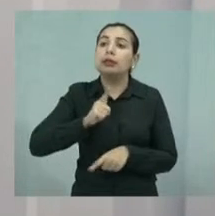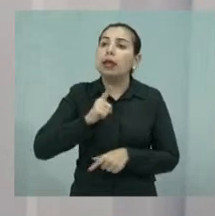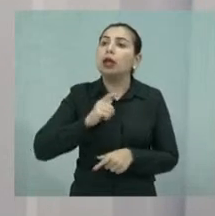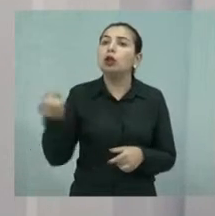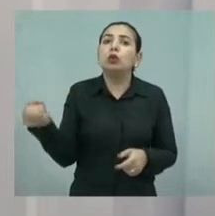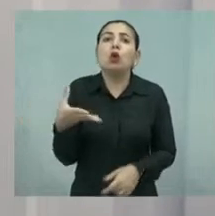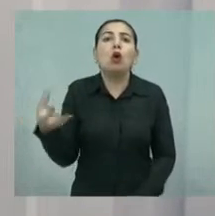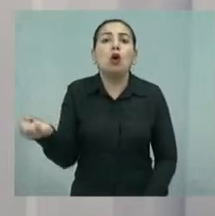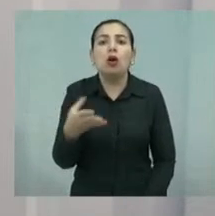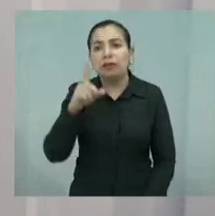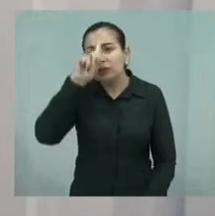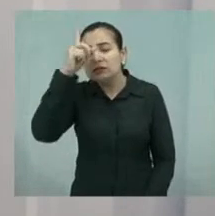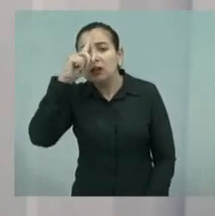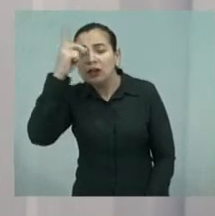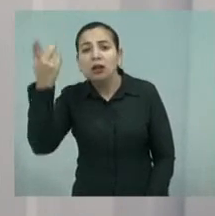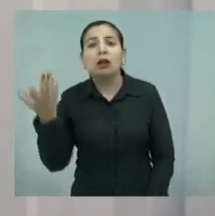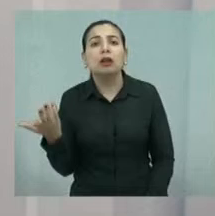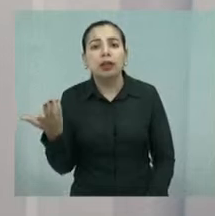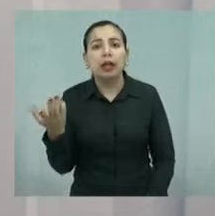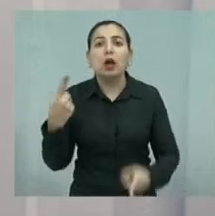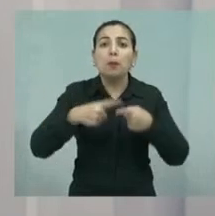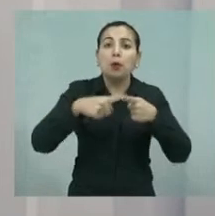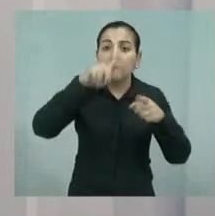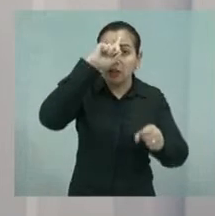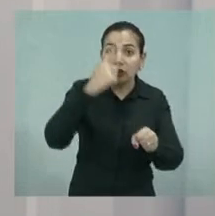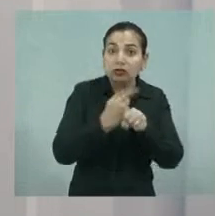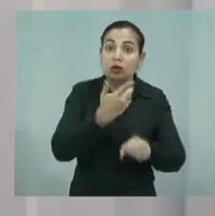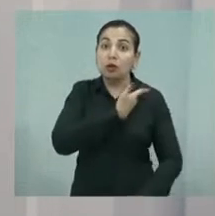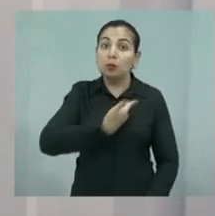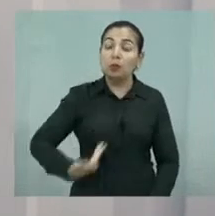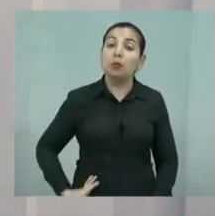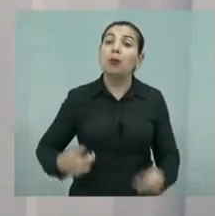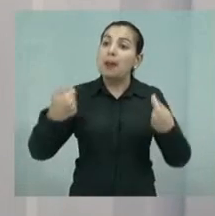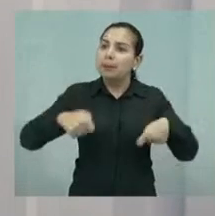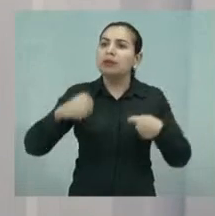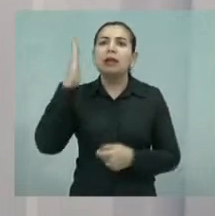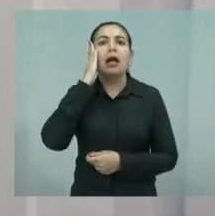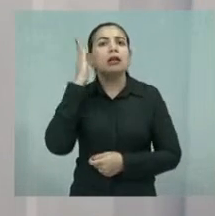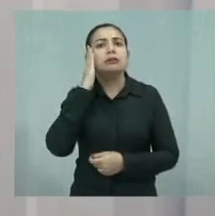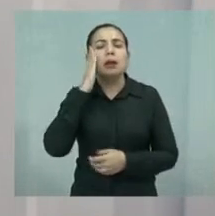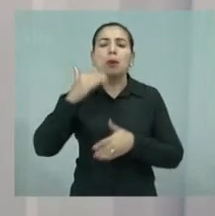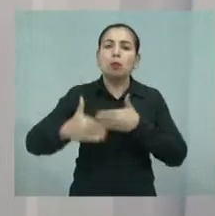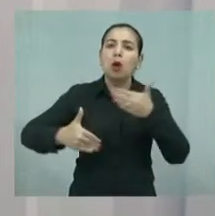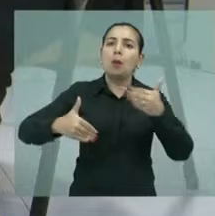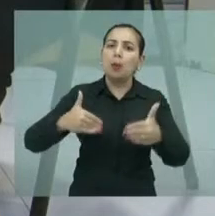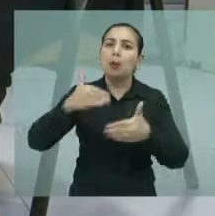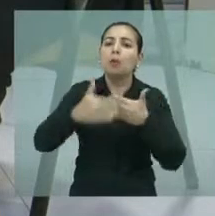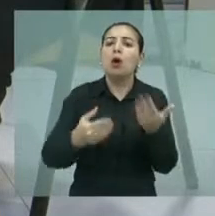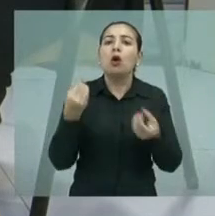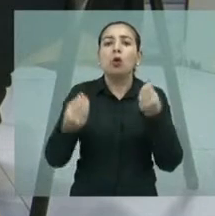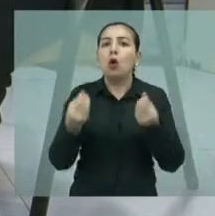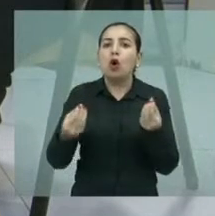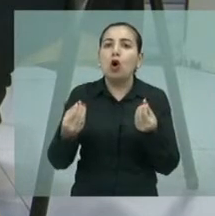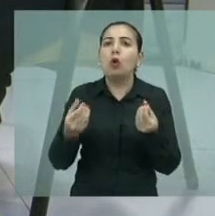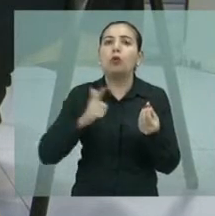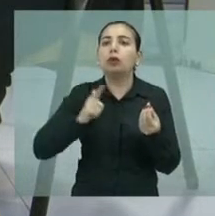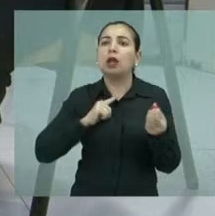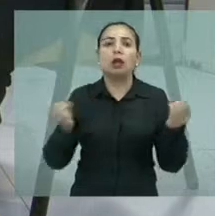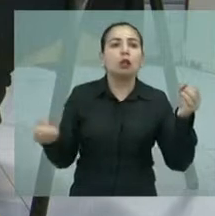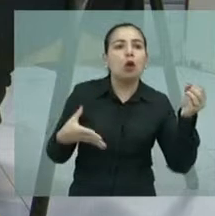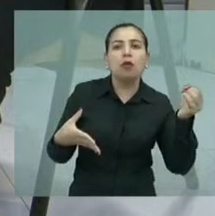ideias para que as gestões públicas estejam nesse processo contínuo de inovação. Exatamente, e